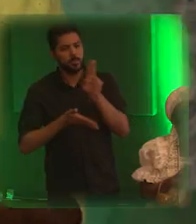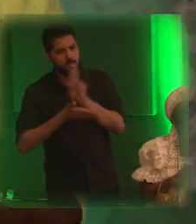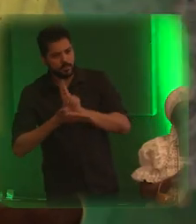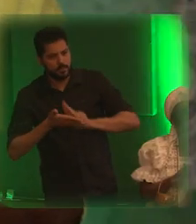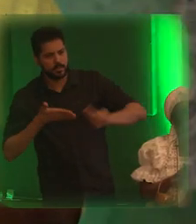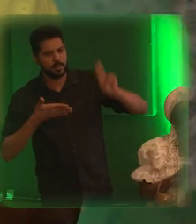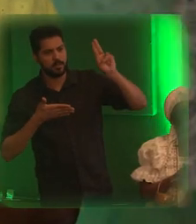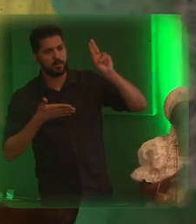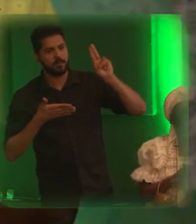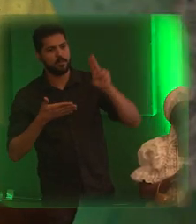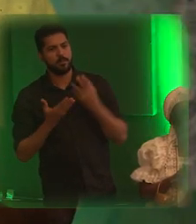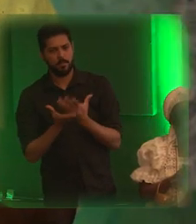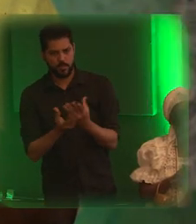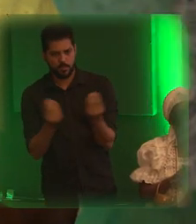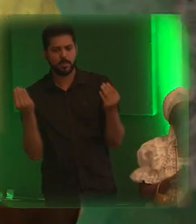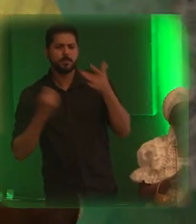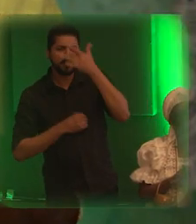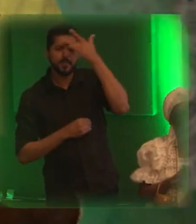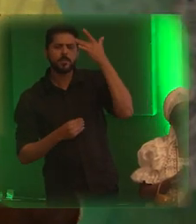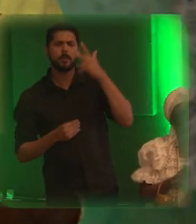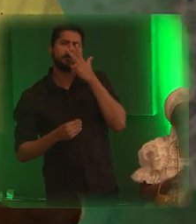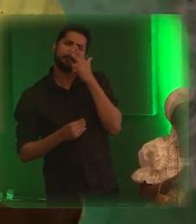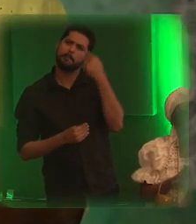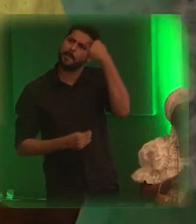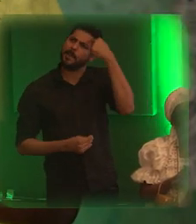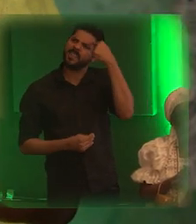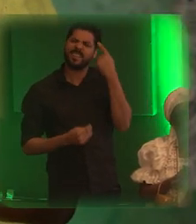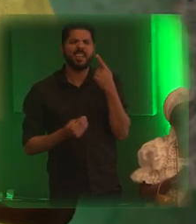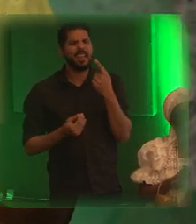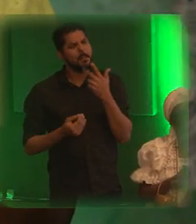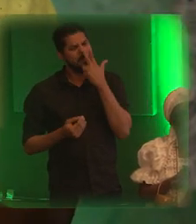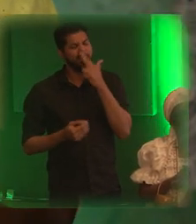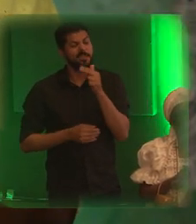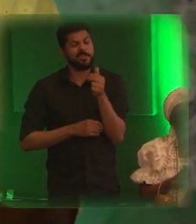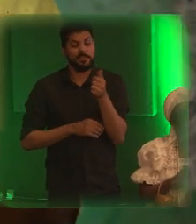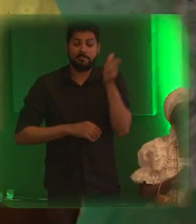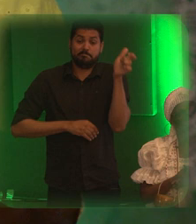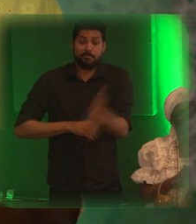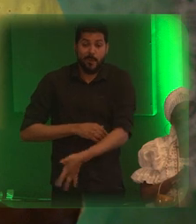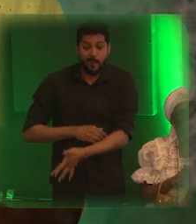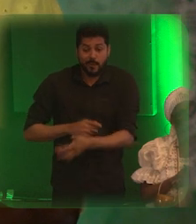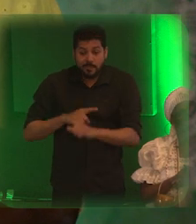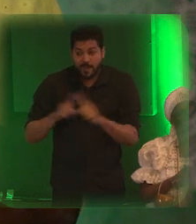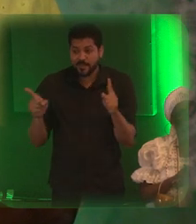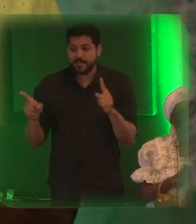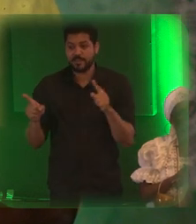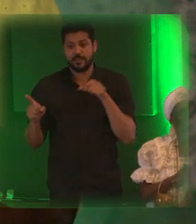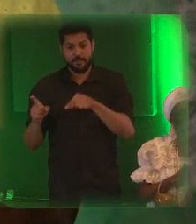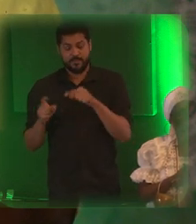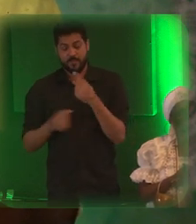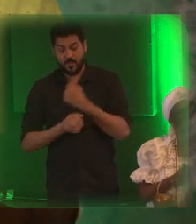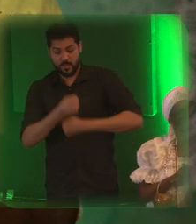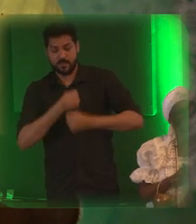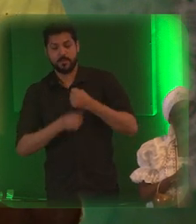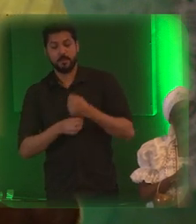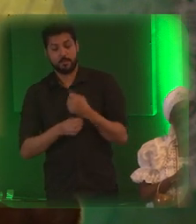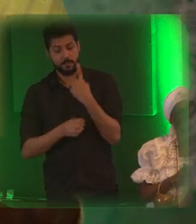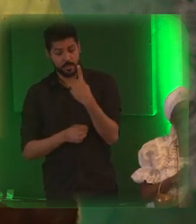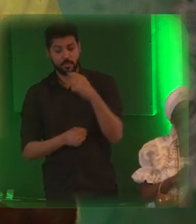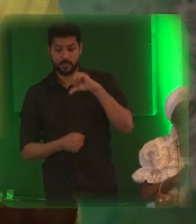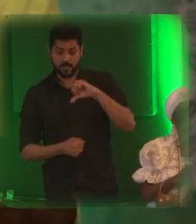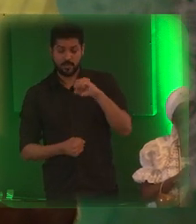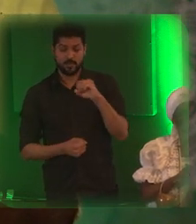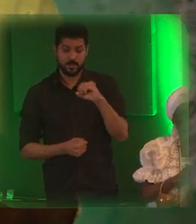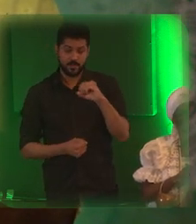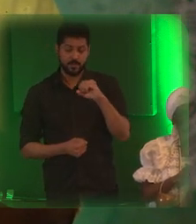universidade, que muitas pessoas acham que não foi nada, para as pessoas que não saibem, em 1912, lá no